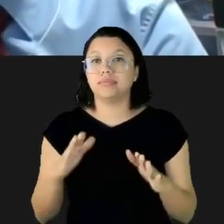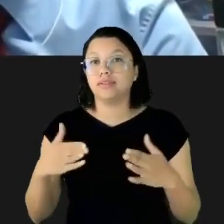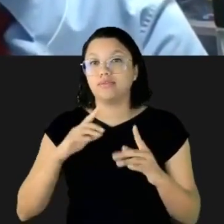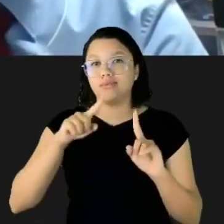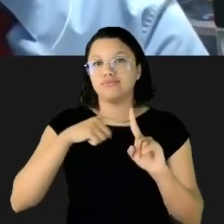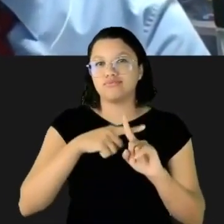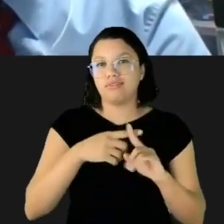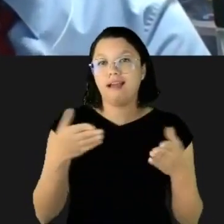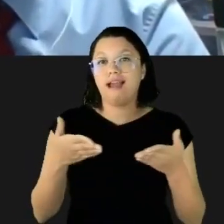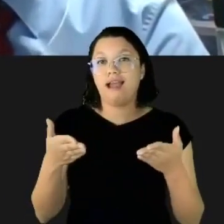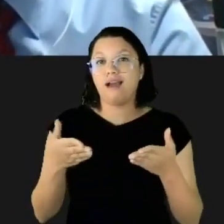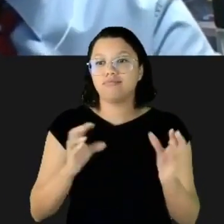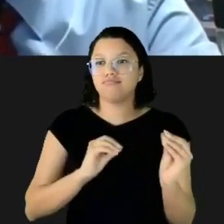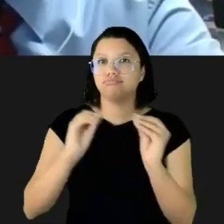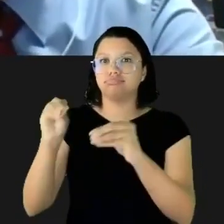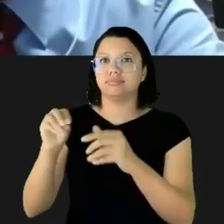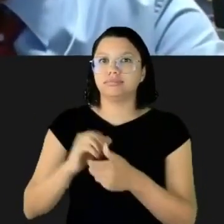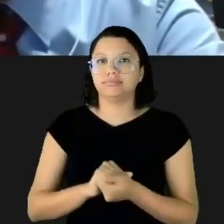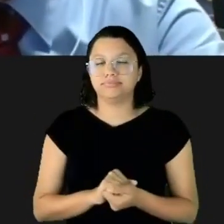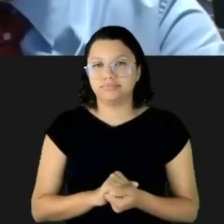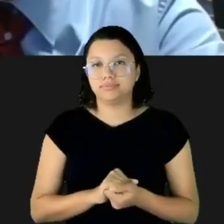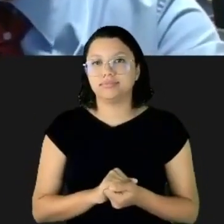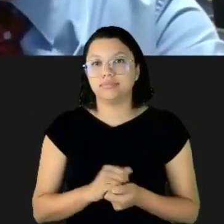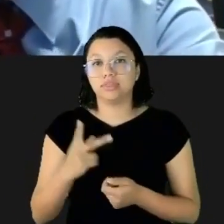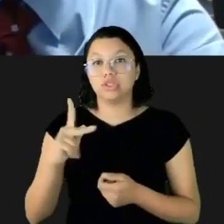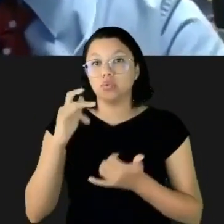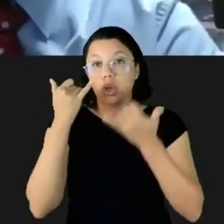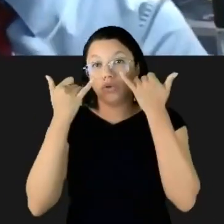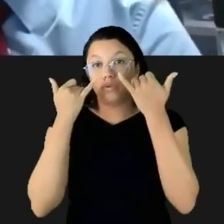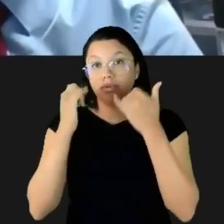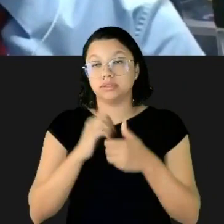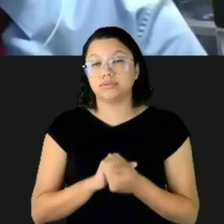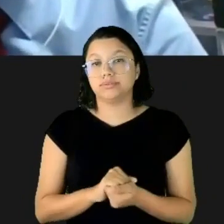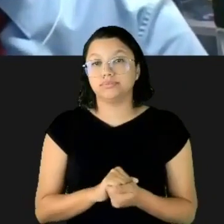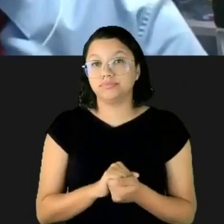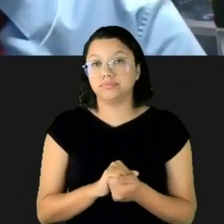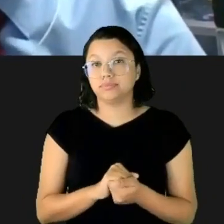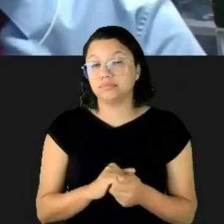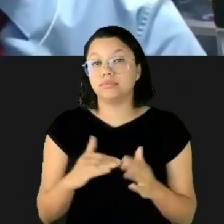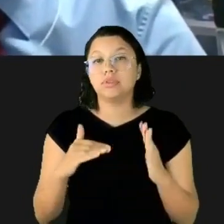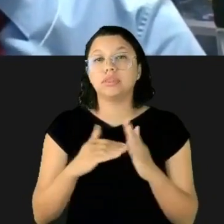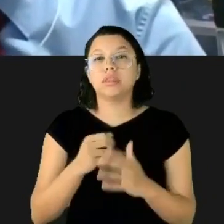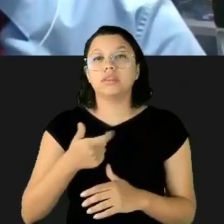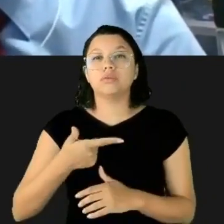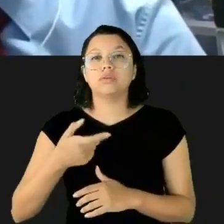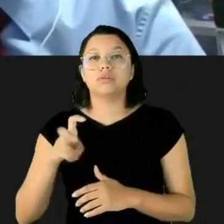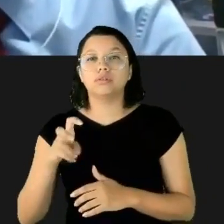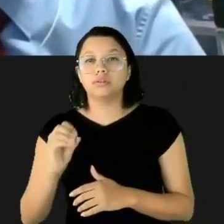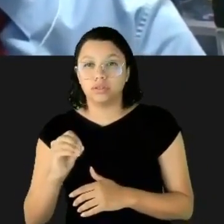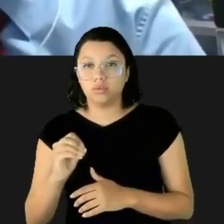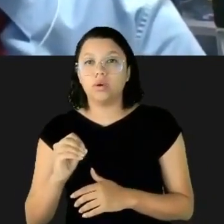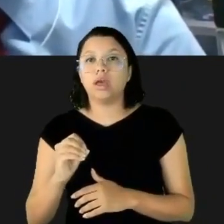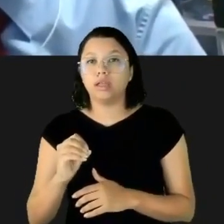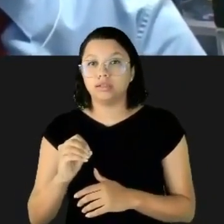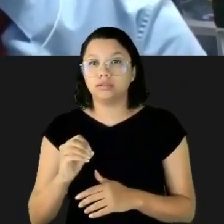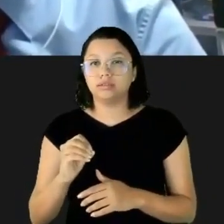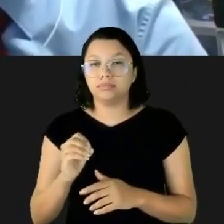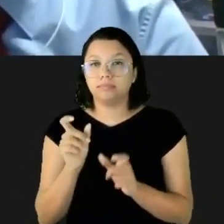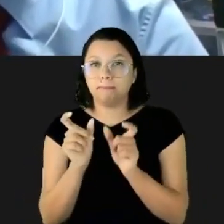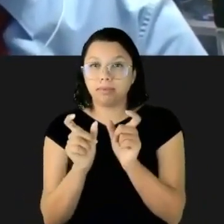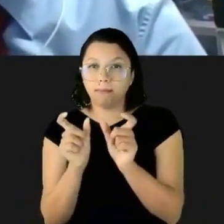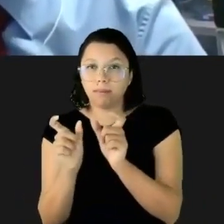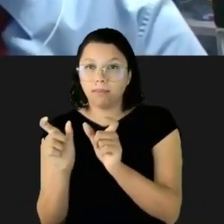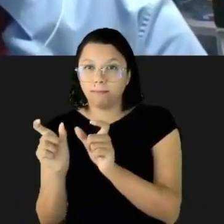então tá adicionado e aqui você lança a sua informação com até 250 caracteres